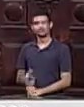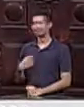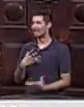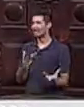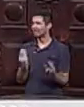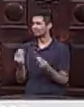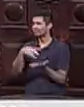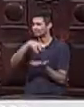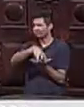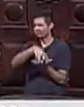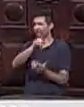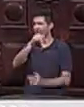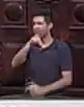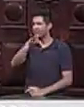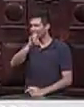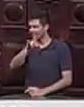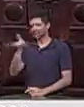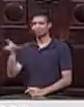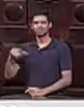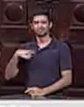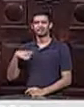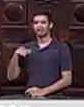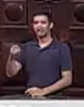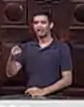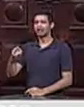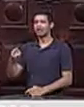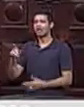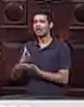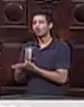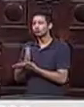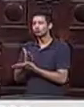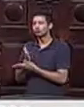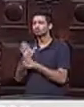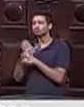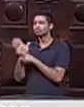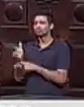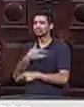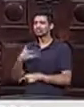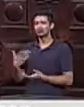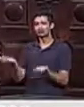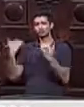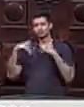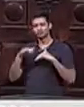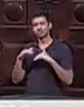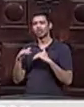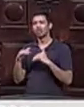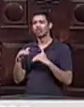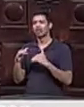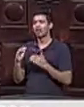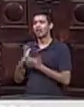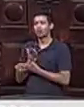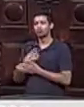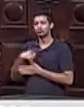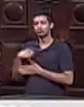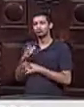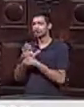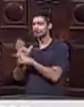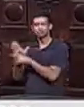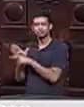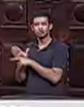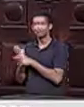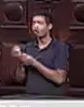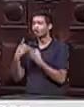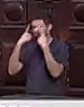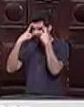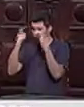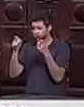as Pestalozes, as comunidades terapêuticas, as unidades que atendem, os NACAs que atendem